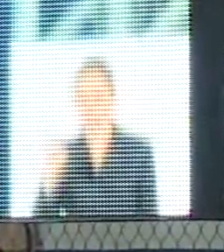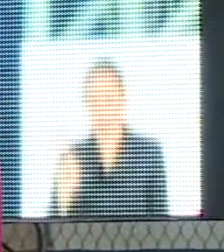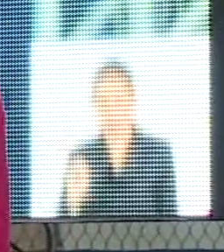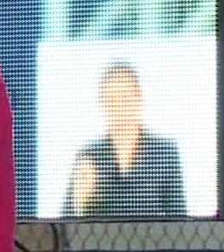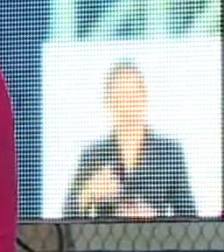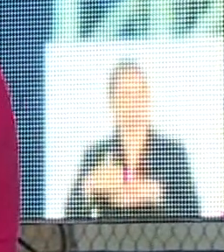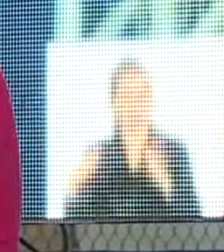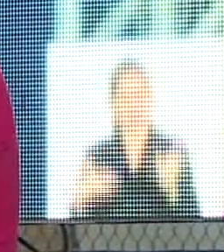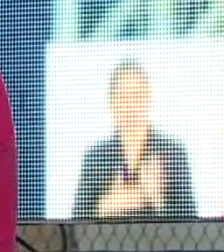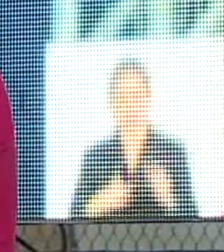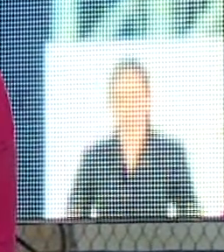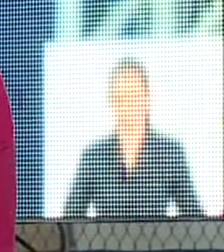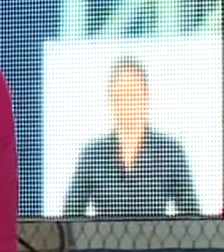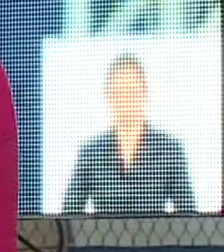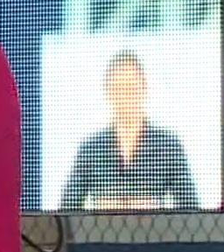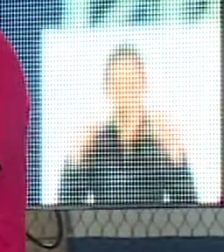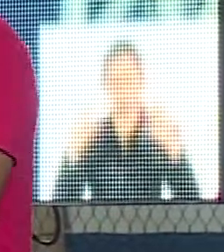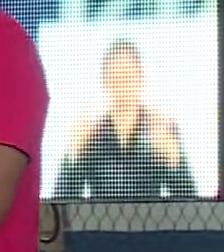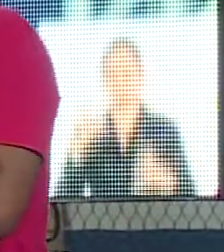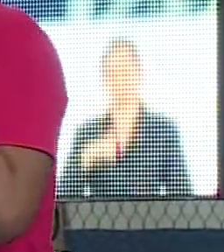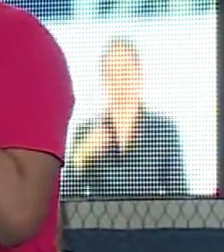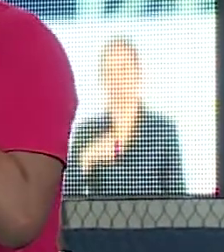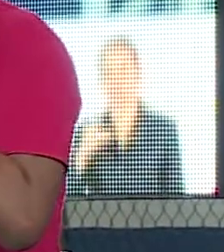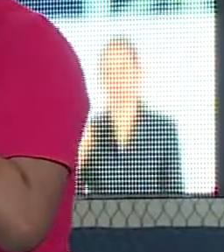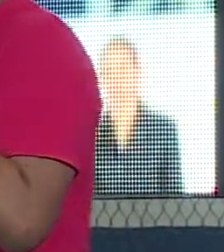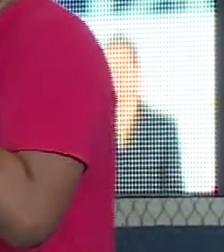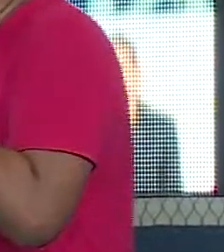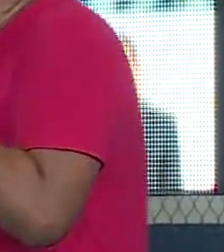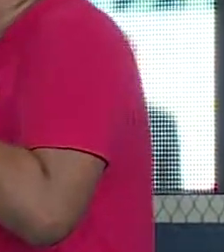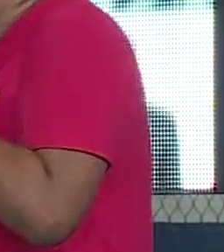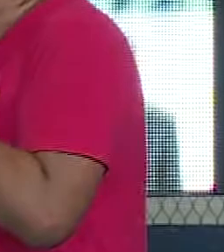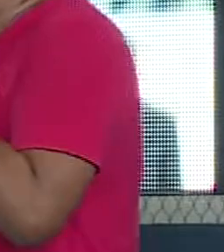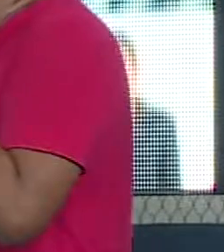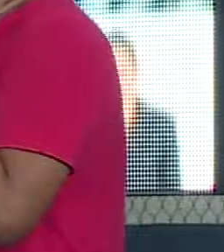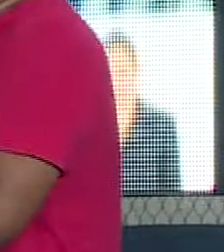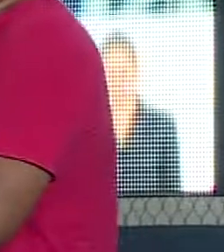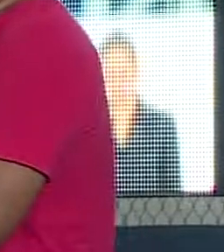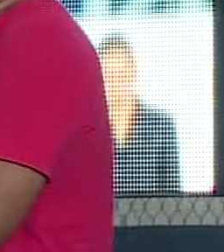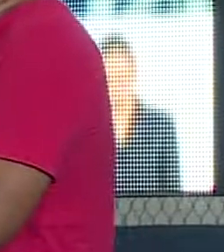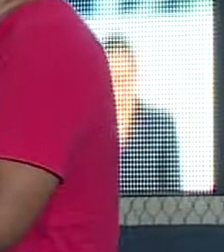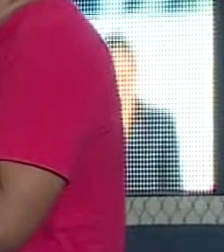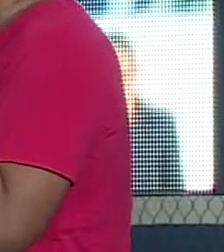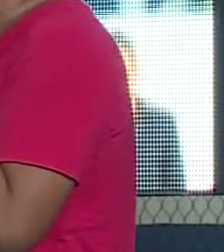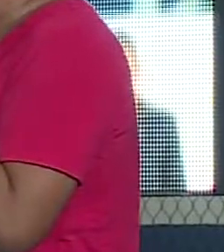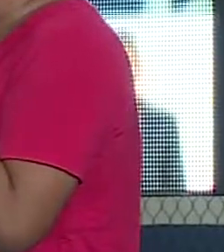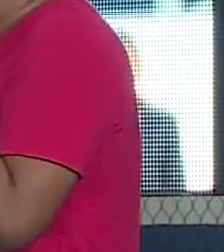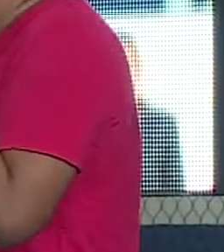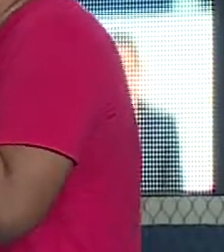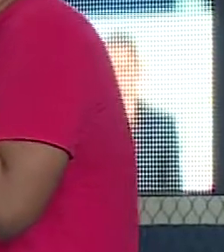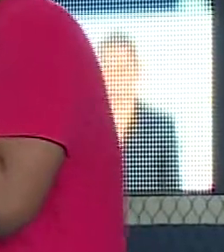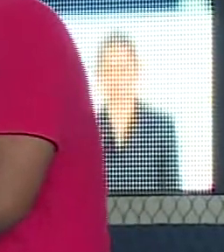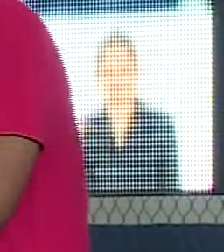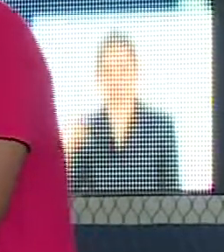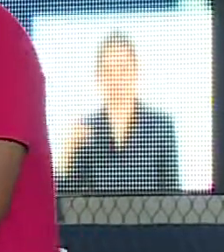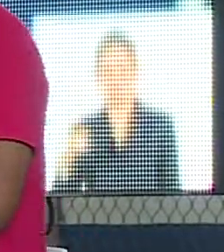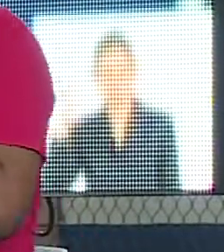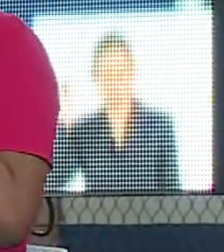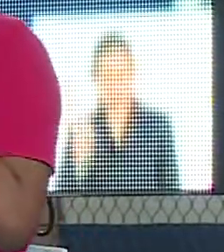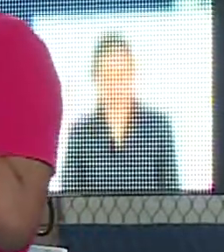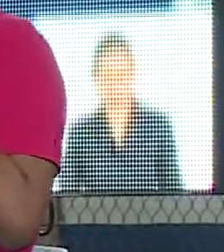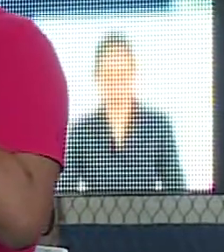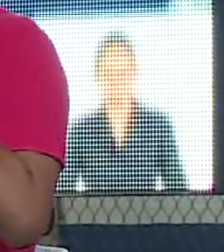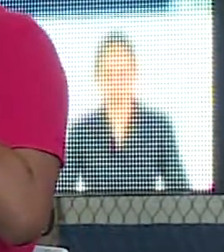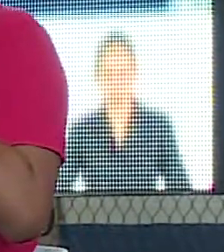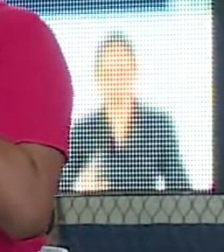o atrito com o chão. Uma bomba de murrão. Qual é o estopim de uma bomba de murrão? É um fósforo